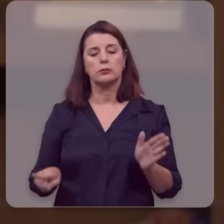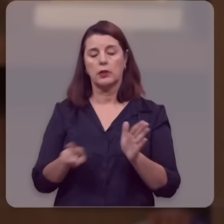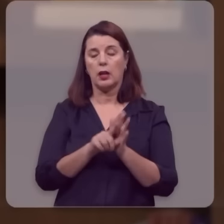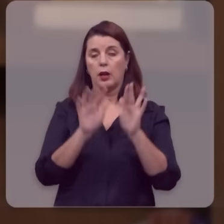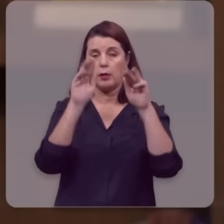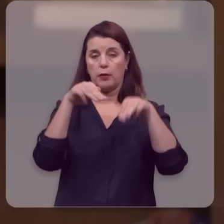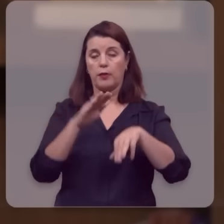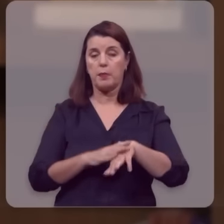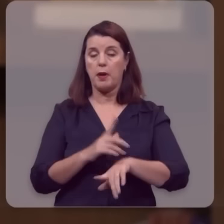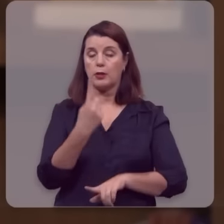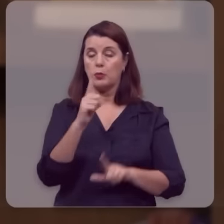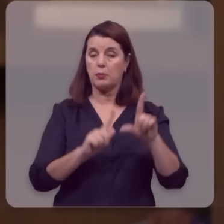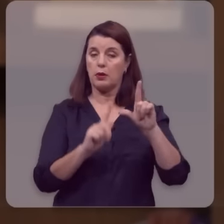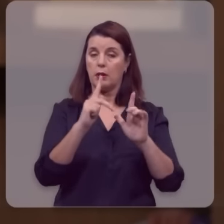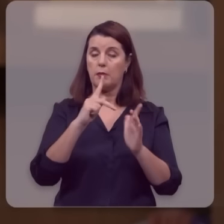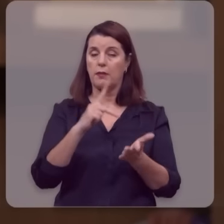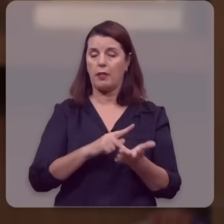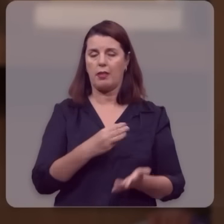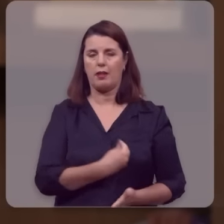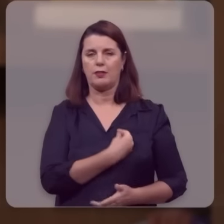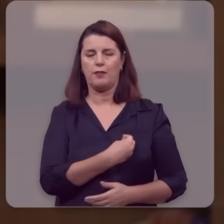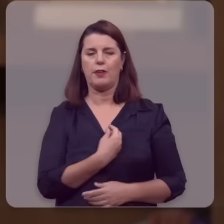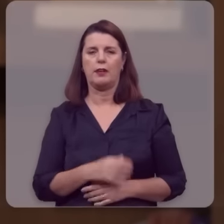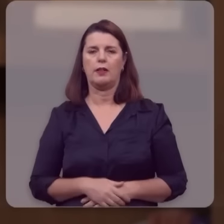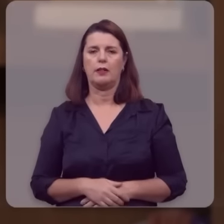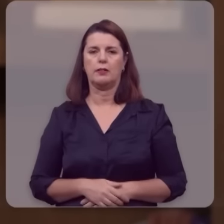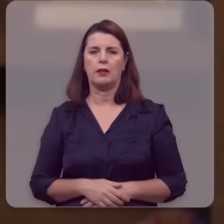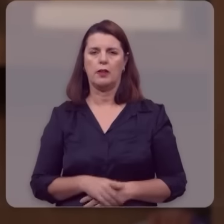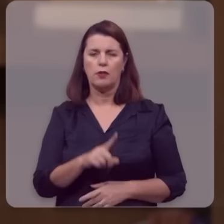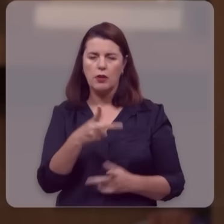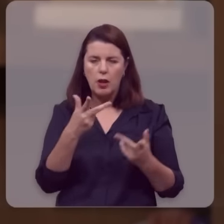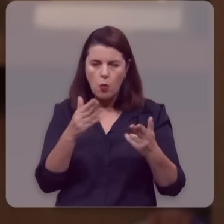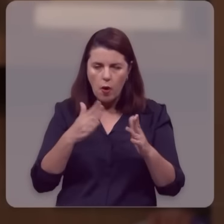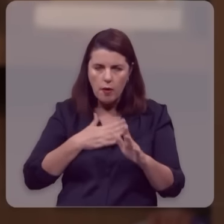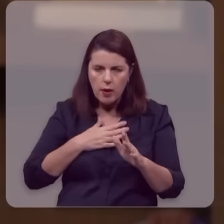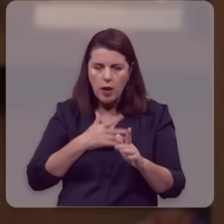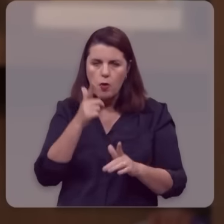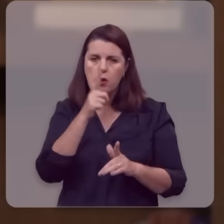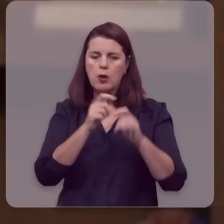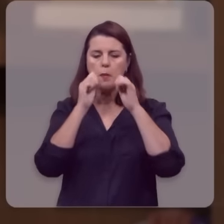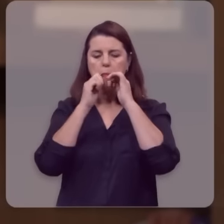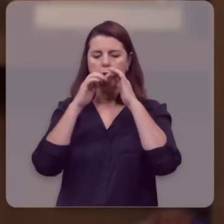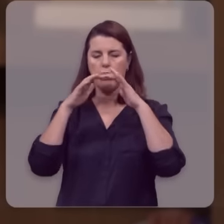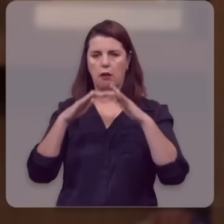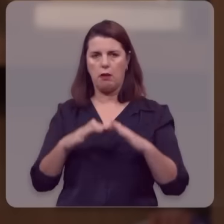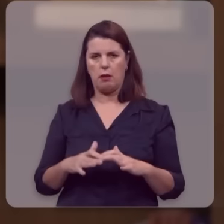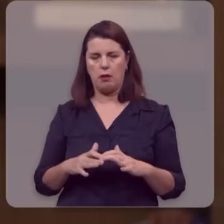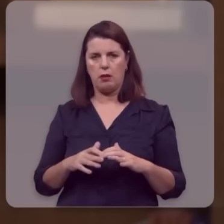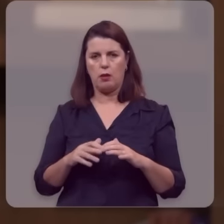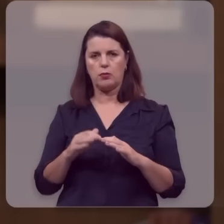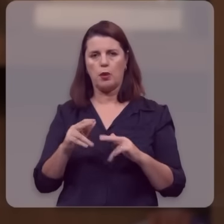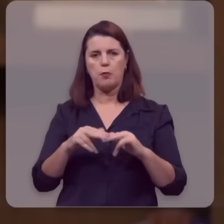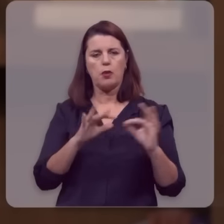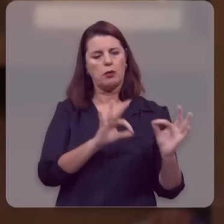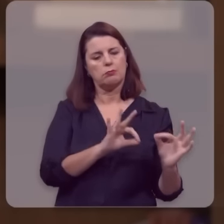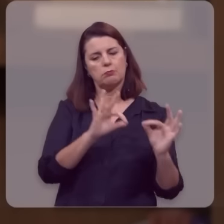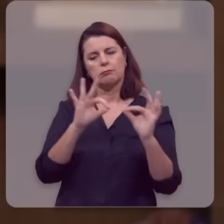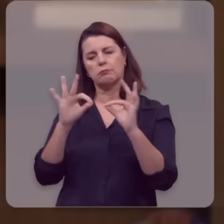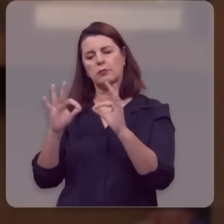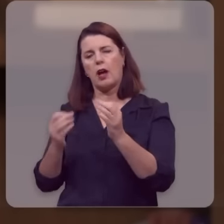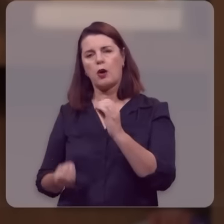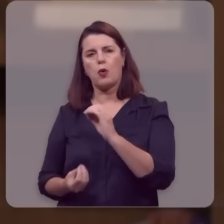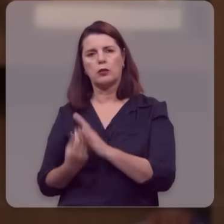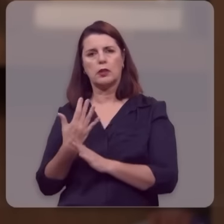Chegamos Ao Final De mais um programa Verdade vida e se assim como eu você foi ricamente abençoado por tudo que aconteceu